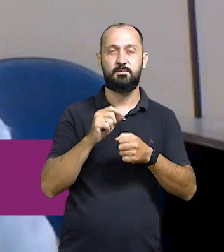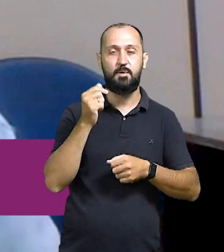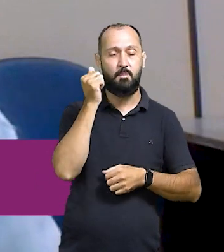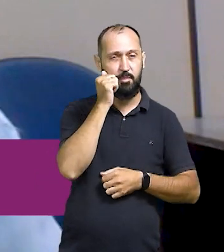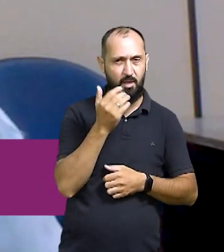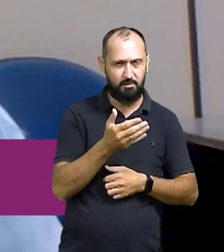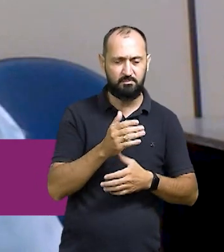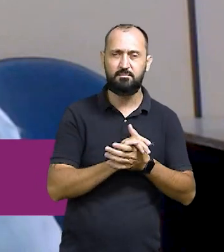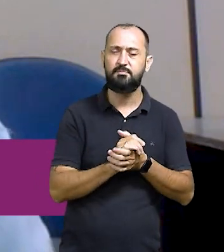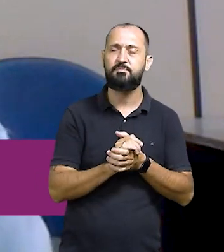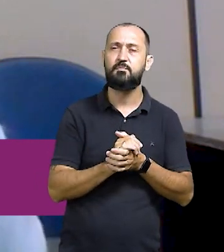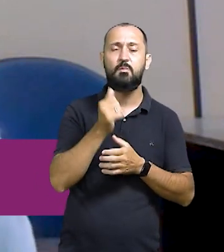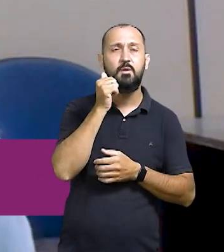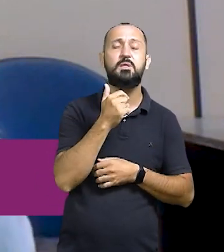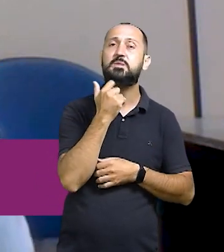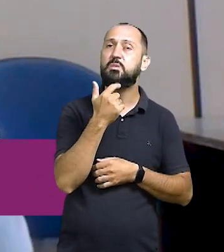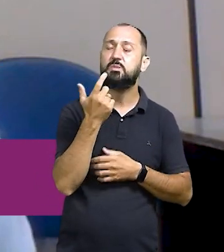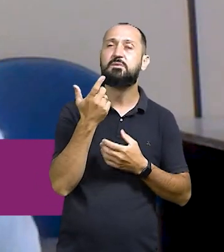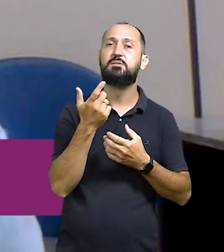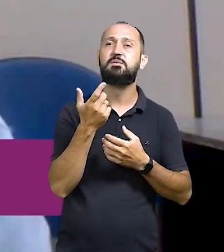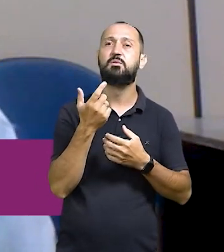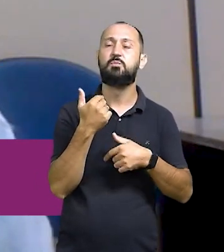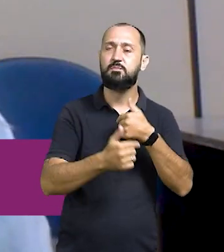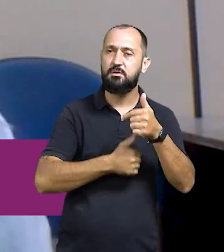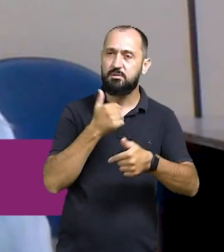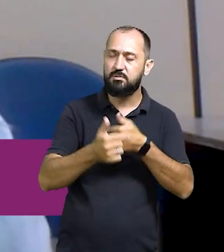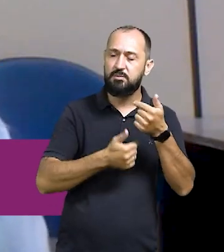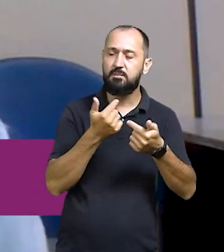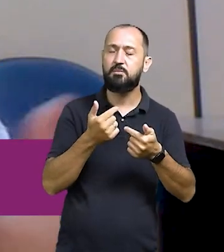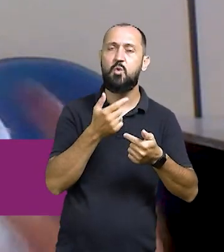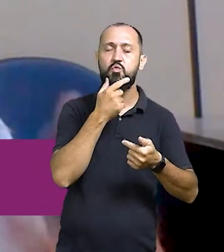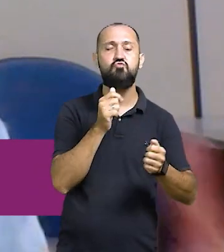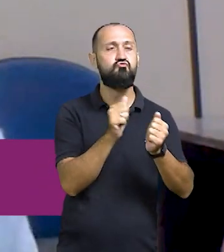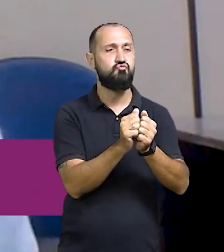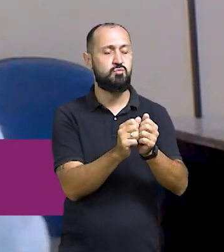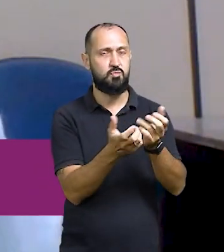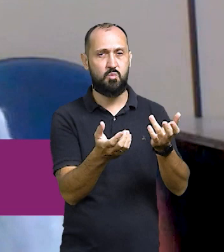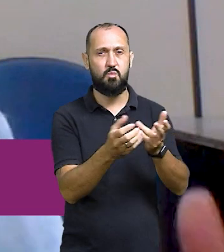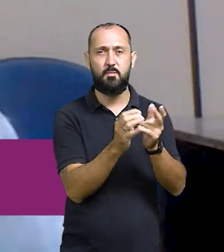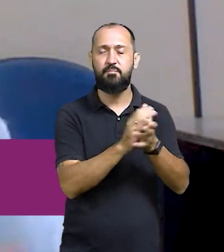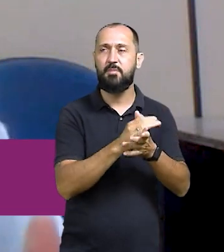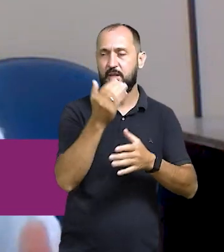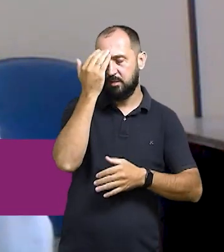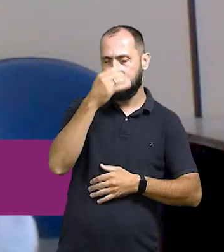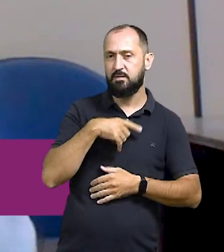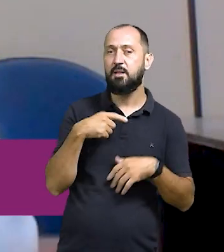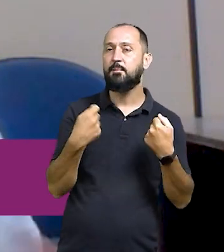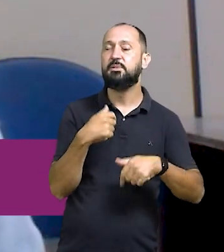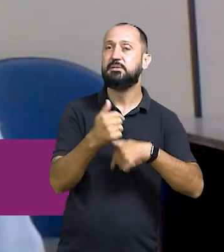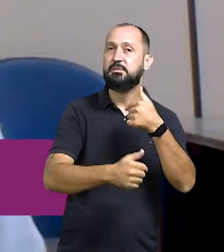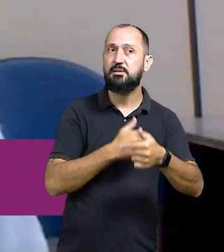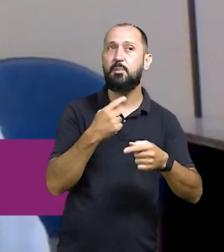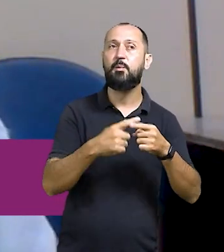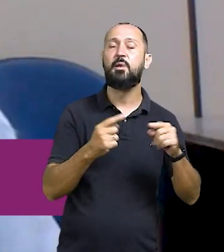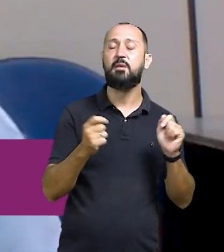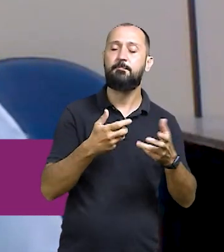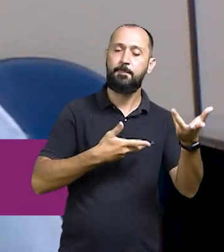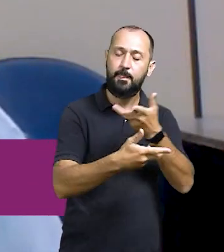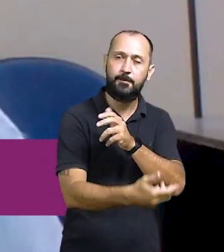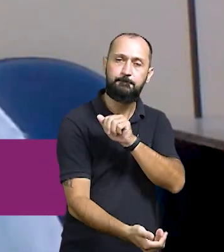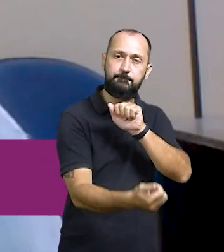feito para que a gente participe. Nunca foi feito. Então, cada conquista... hostil, né, para